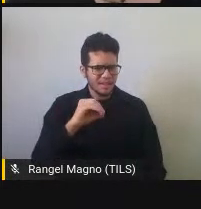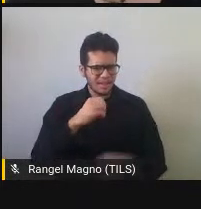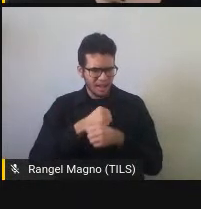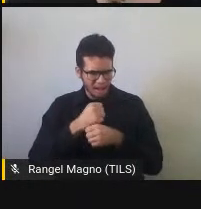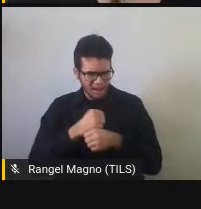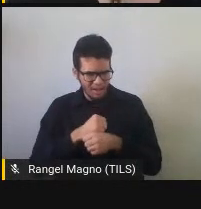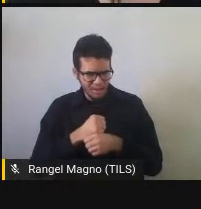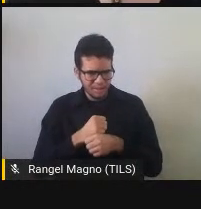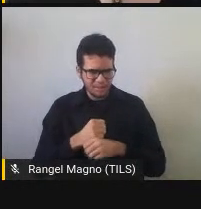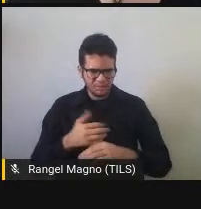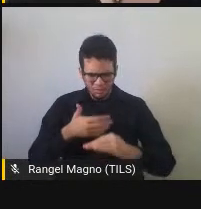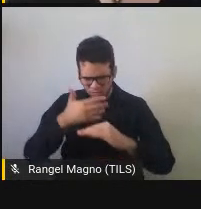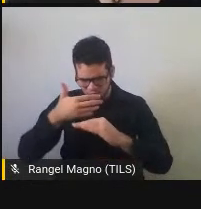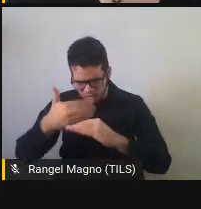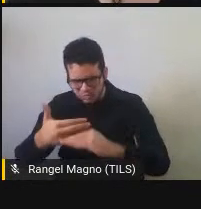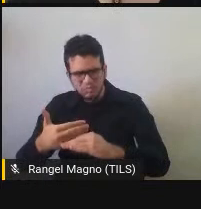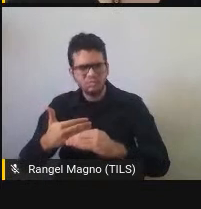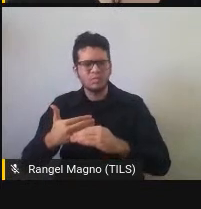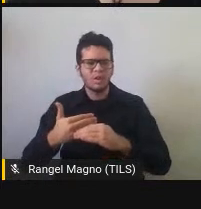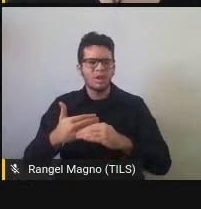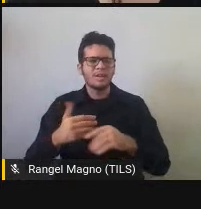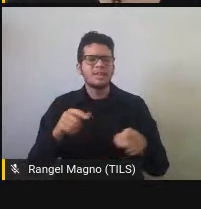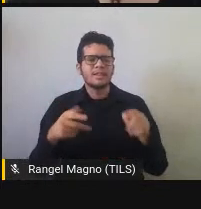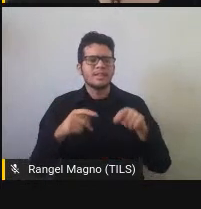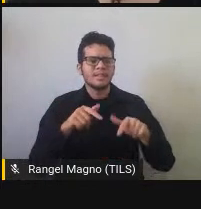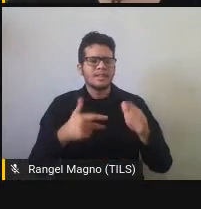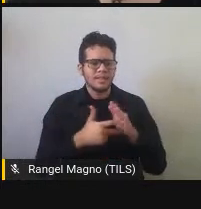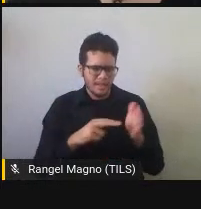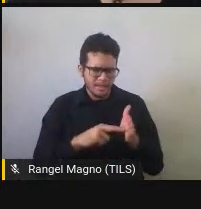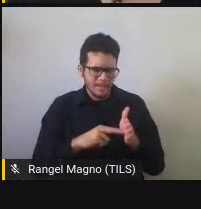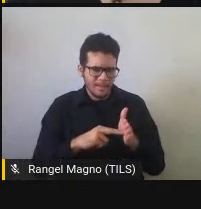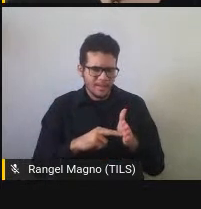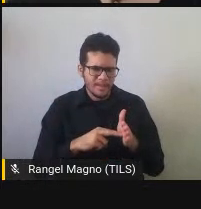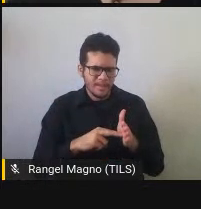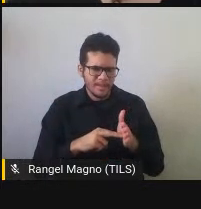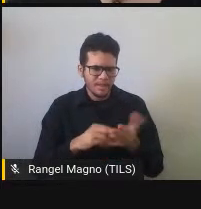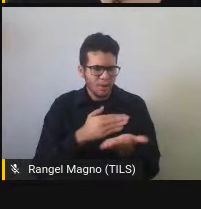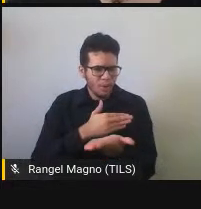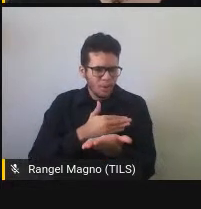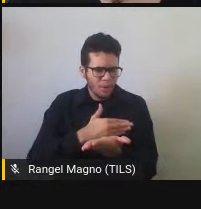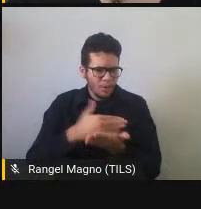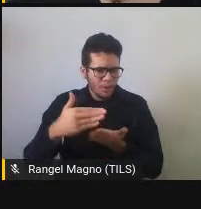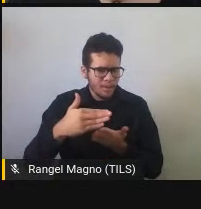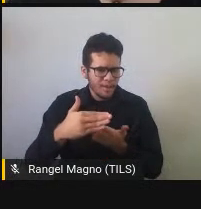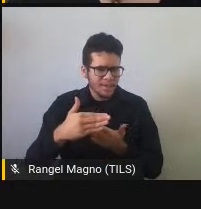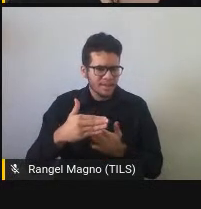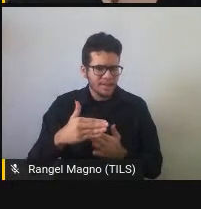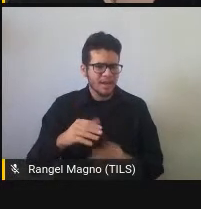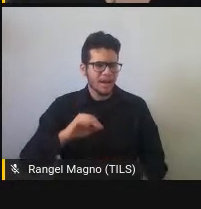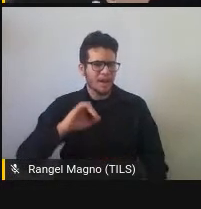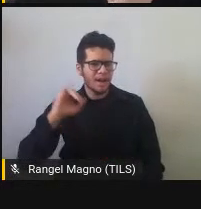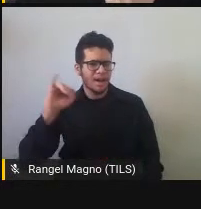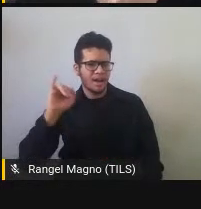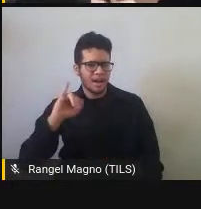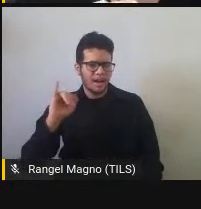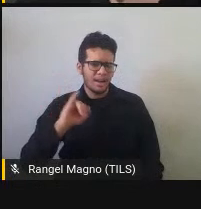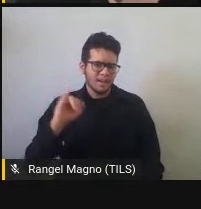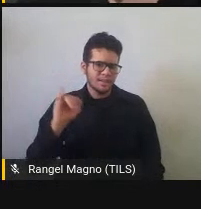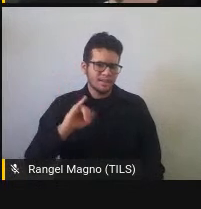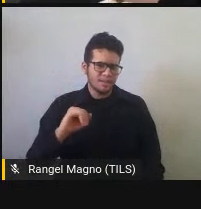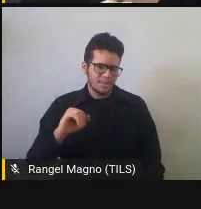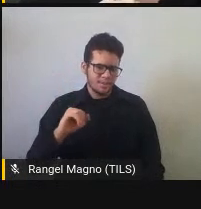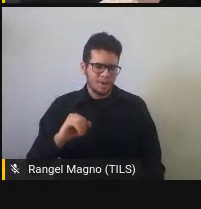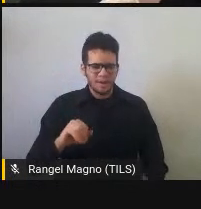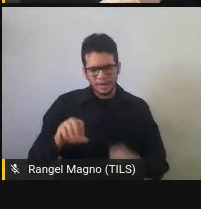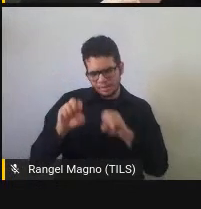atravessou os tempos seguintes da sua formação e se impôs a instrução formal em linguista é